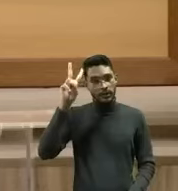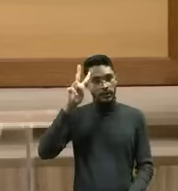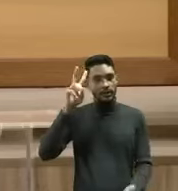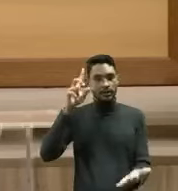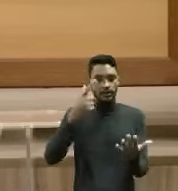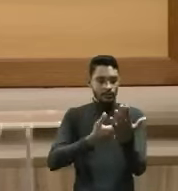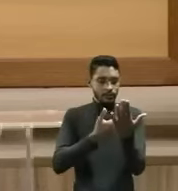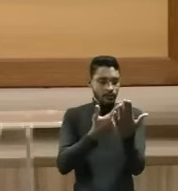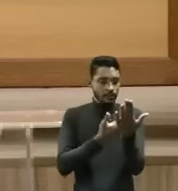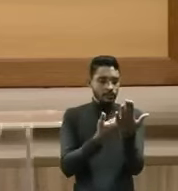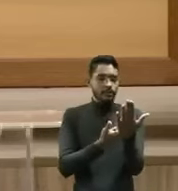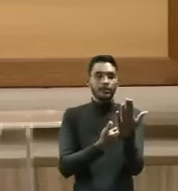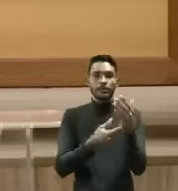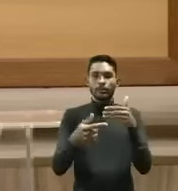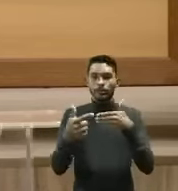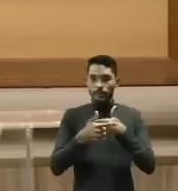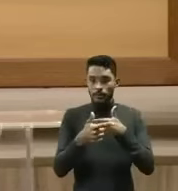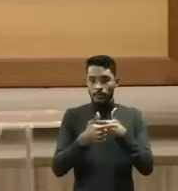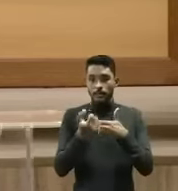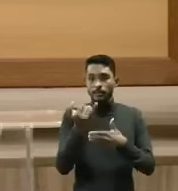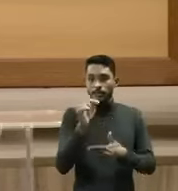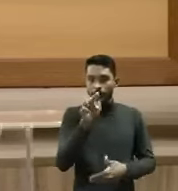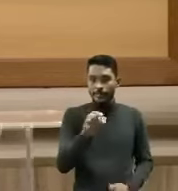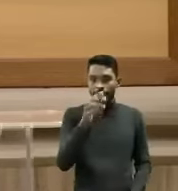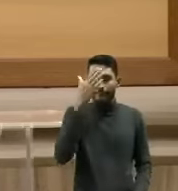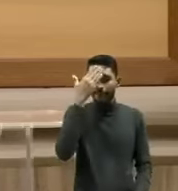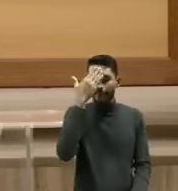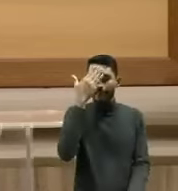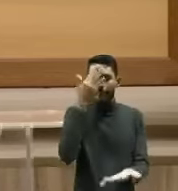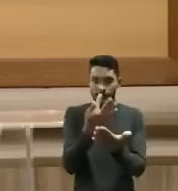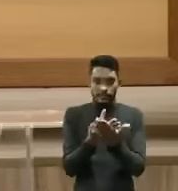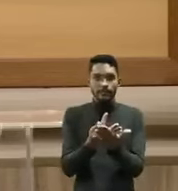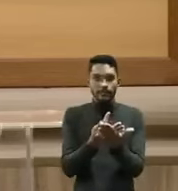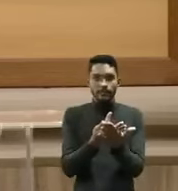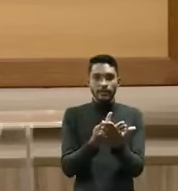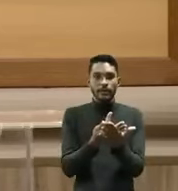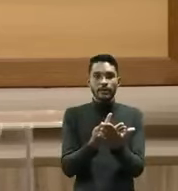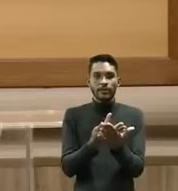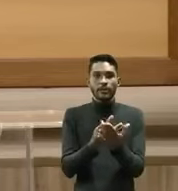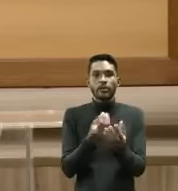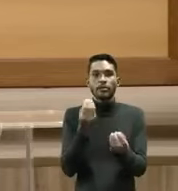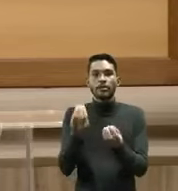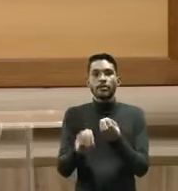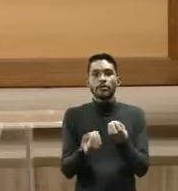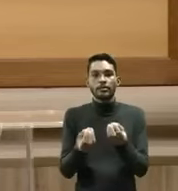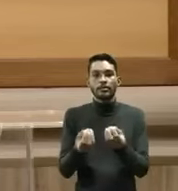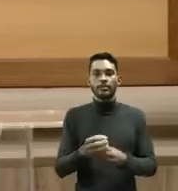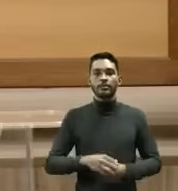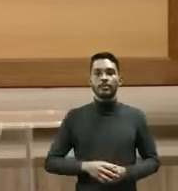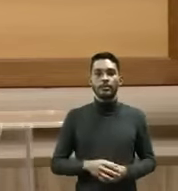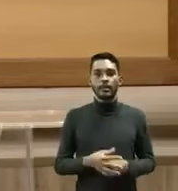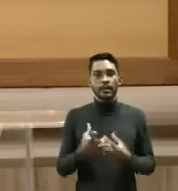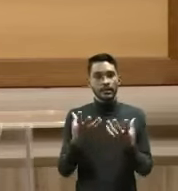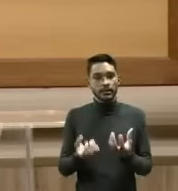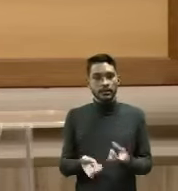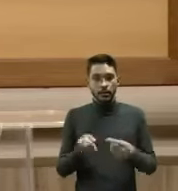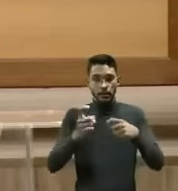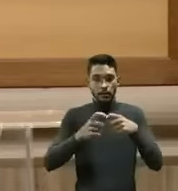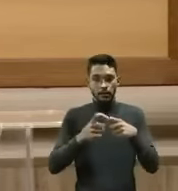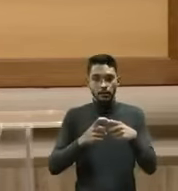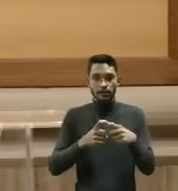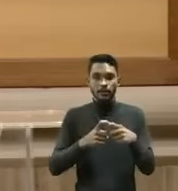fiel como é fiel à receita médica que o médico passa tudo e você aceita questionar assim também se você fizesse